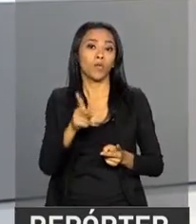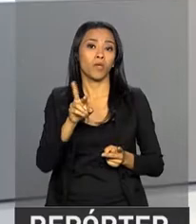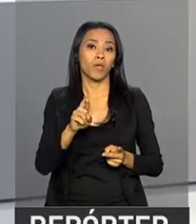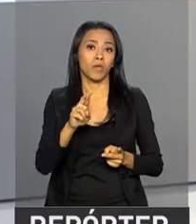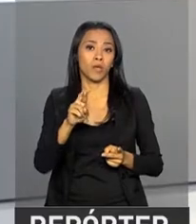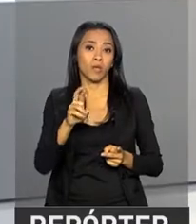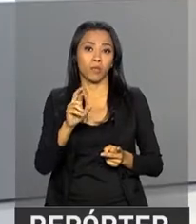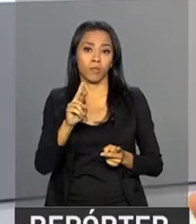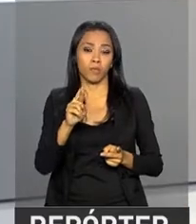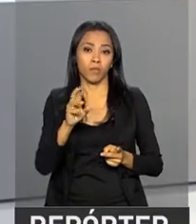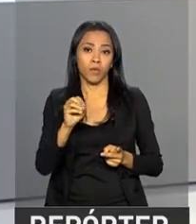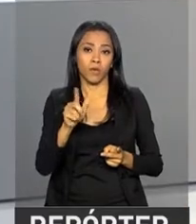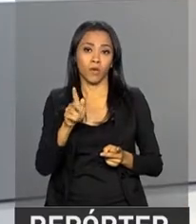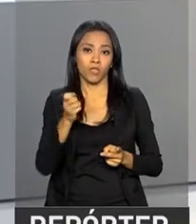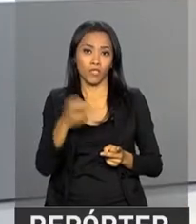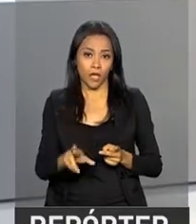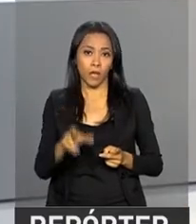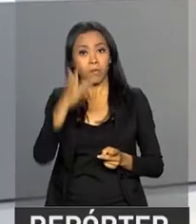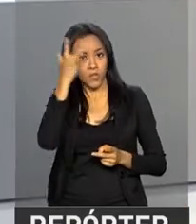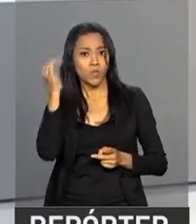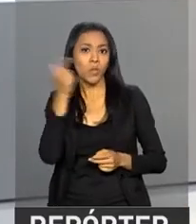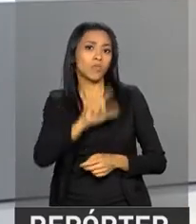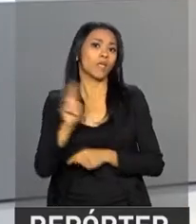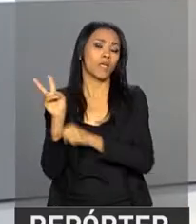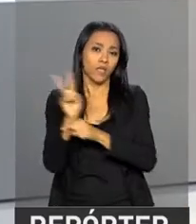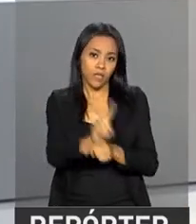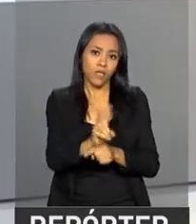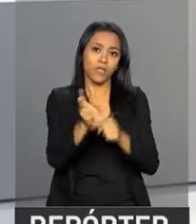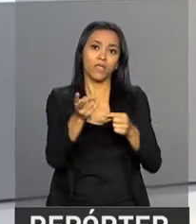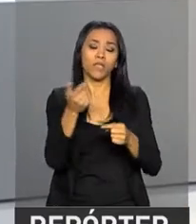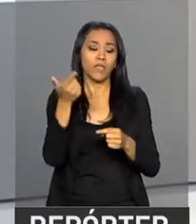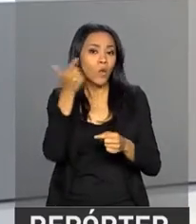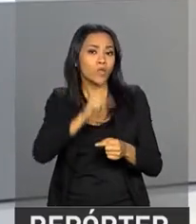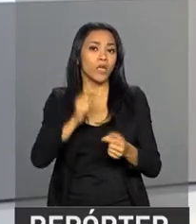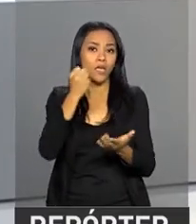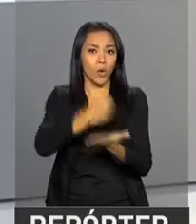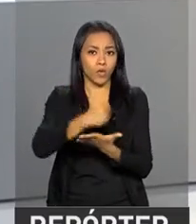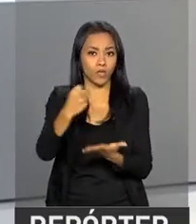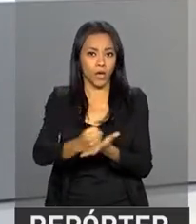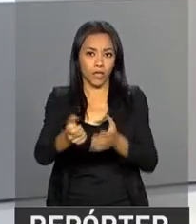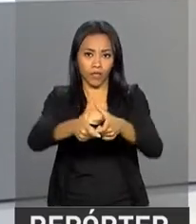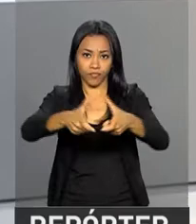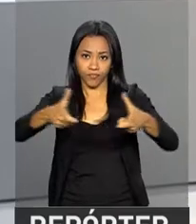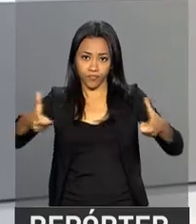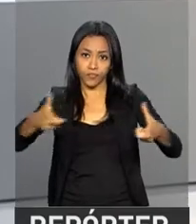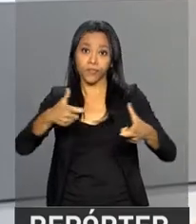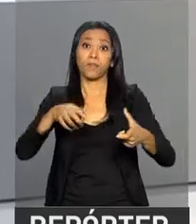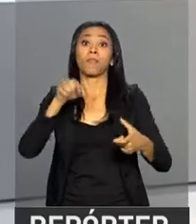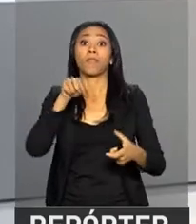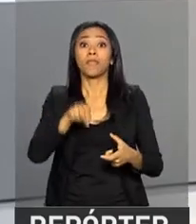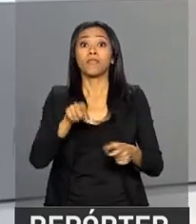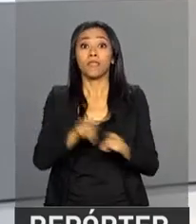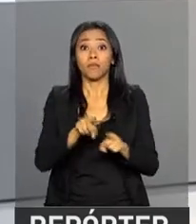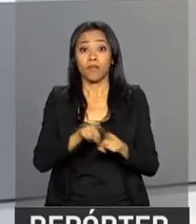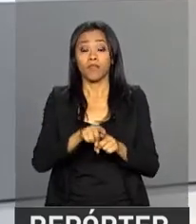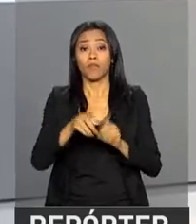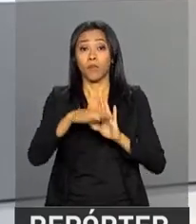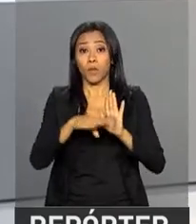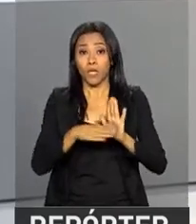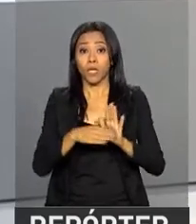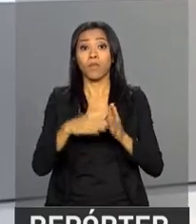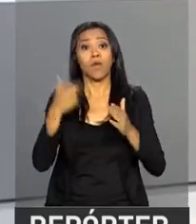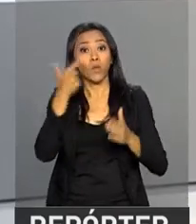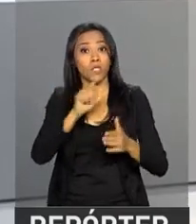pequenos empresários conseguem crédito e ampliam as contratações em um ano por exemplo o programa foi responsável por manter e abrir